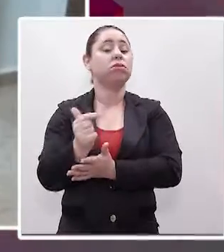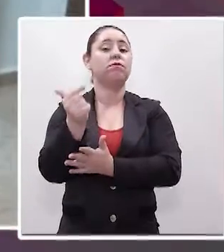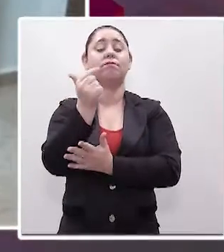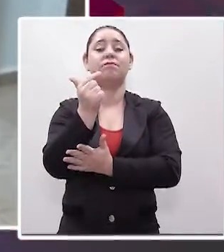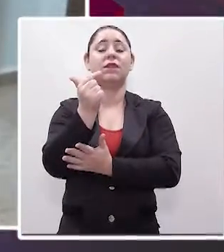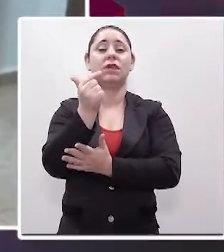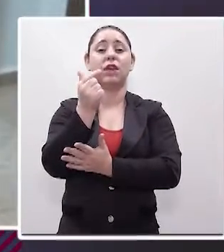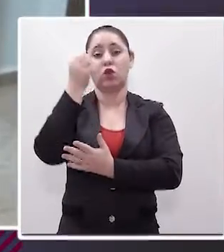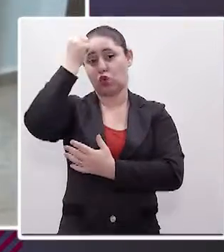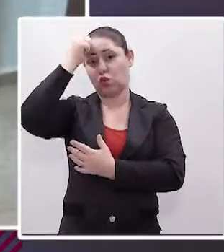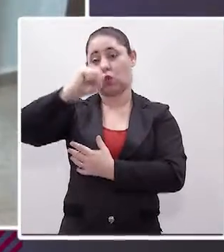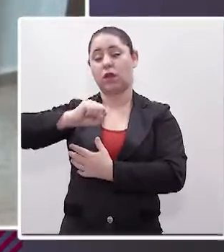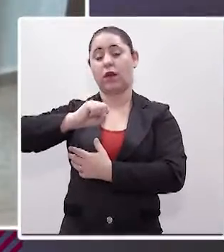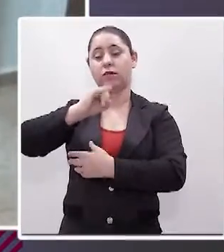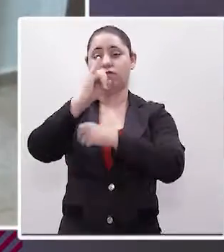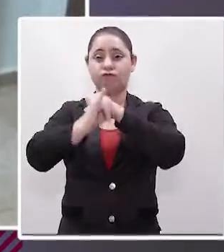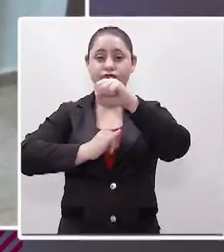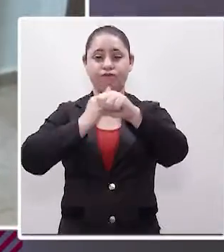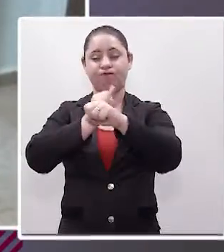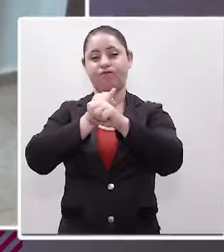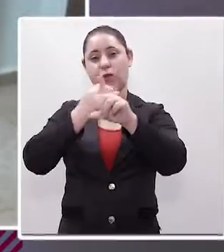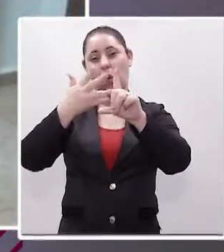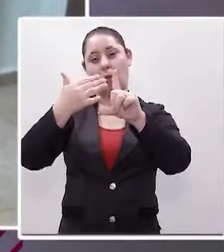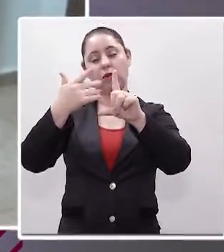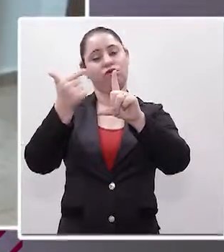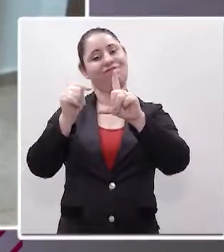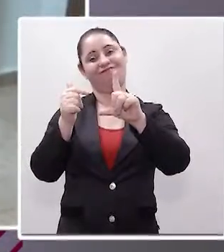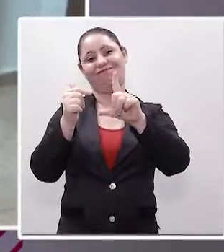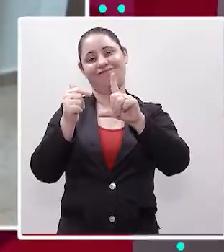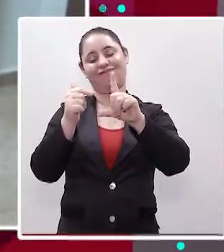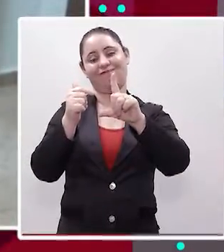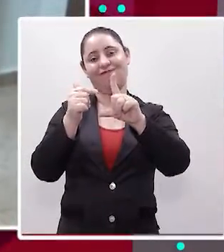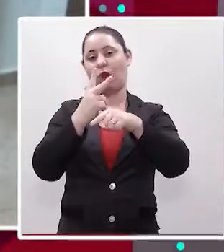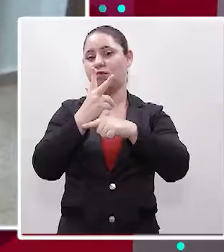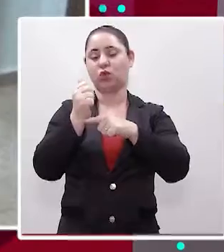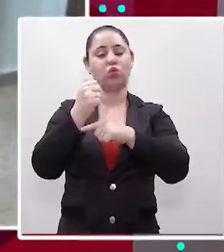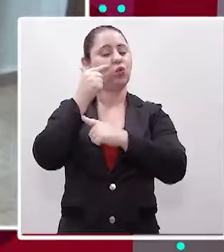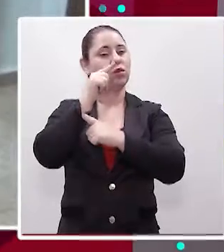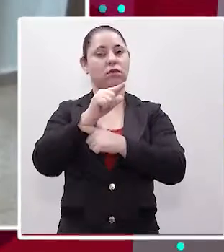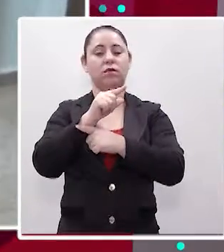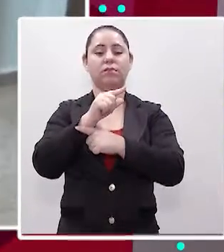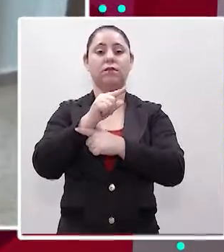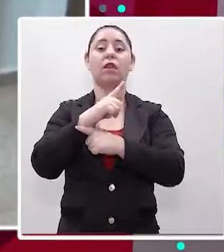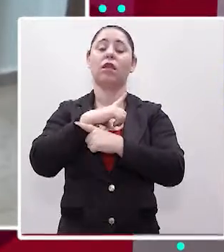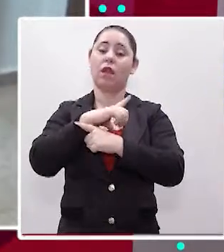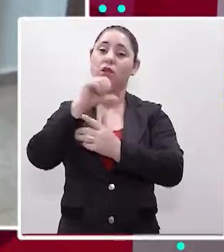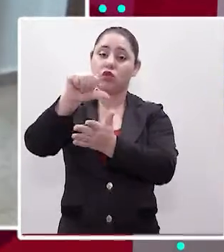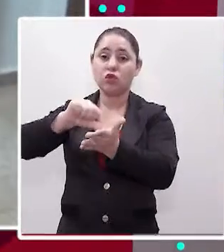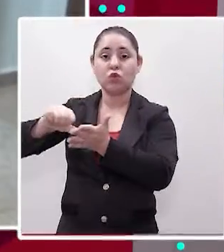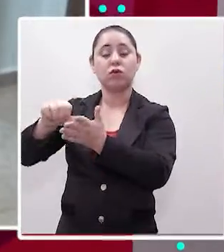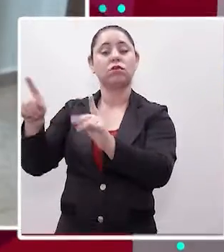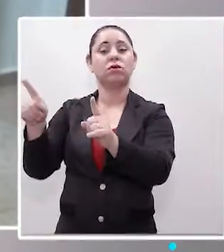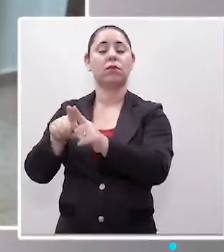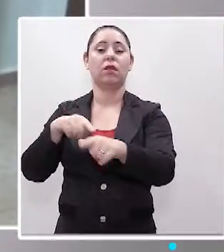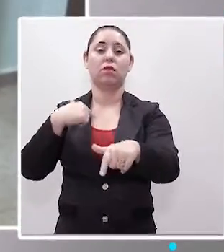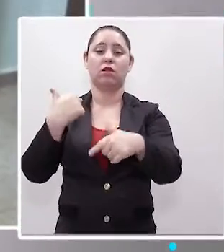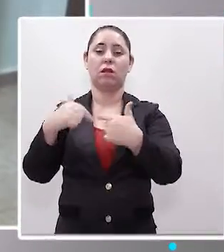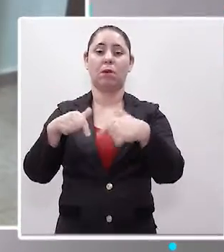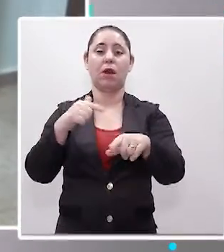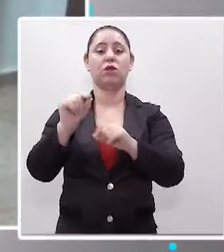né, por não terem tido sucesso nas plataformas virtuais. Nós temos redes e